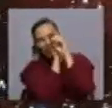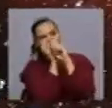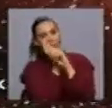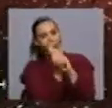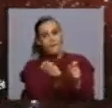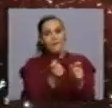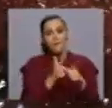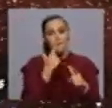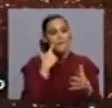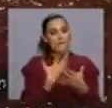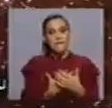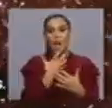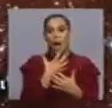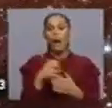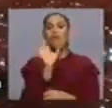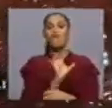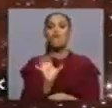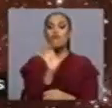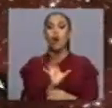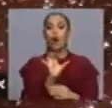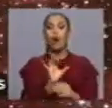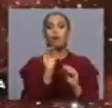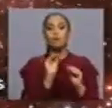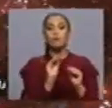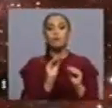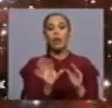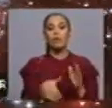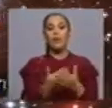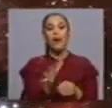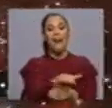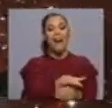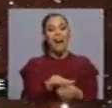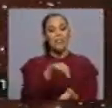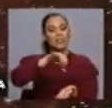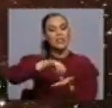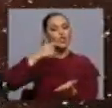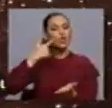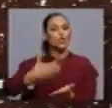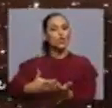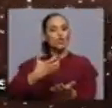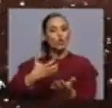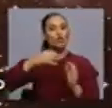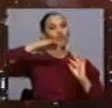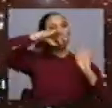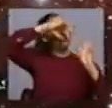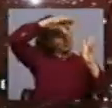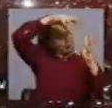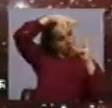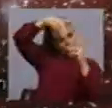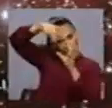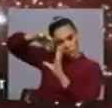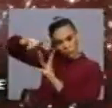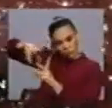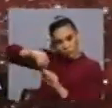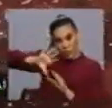ativa, essa formação estelar geralmente dá-se na zona mais central destas galáxias. Ora, temos aqui mais um ponto,